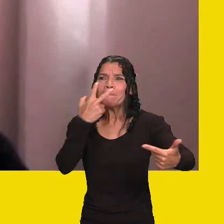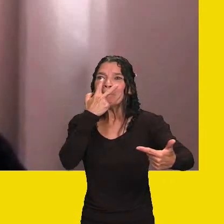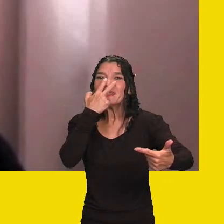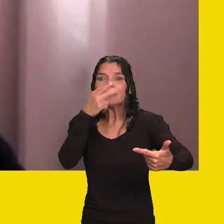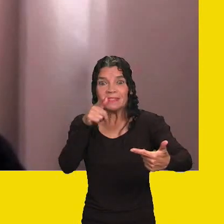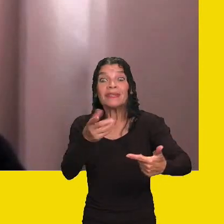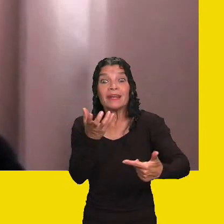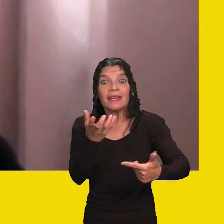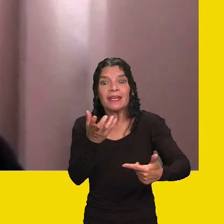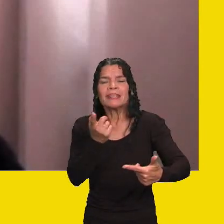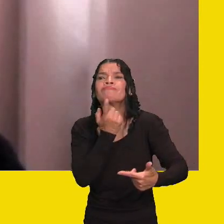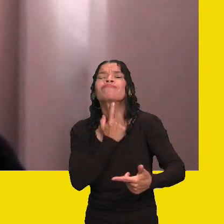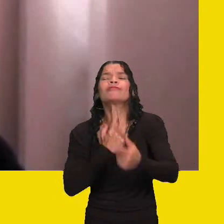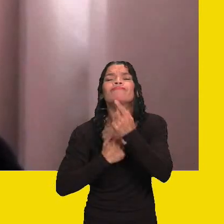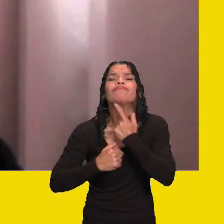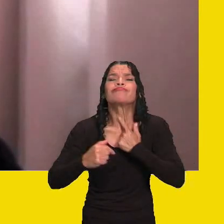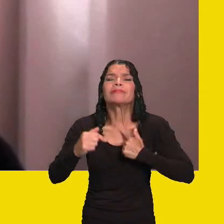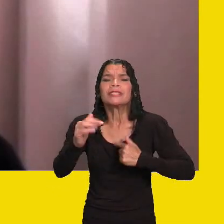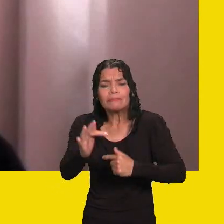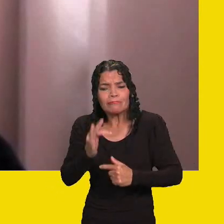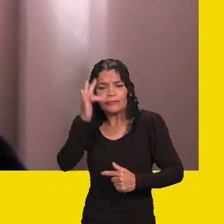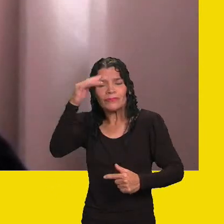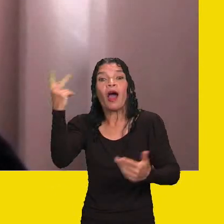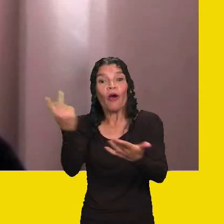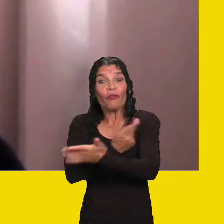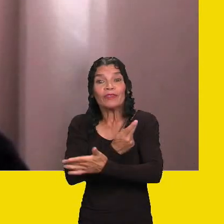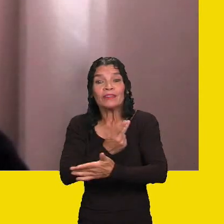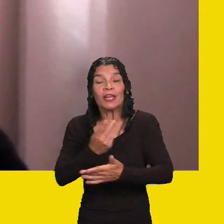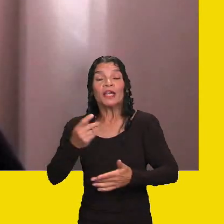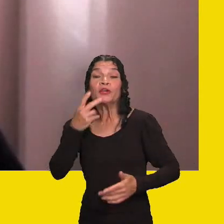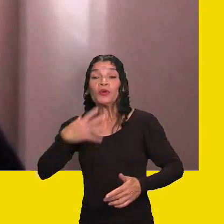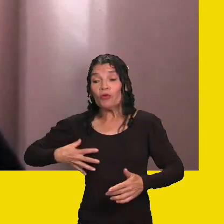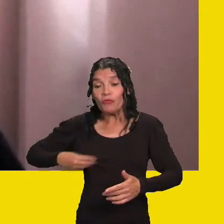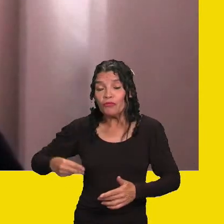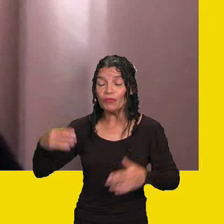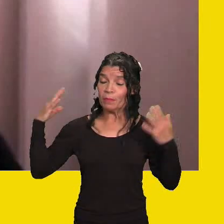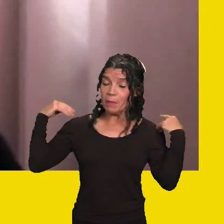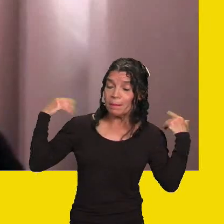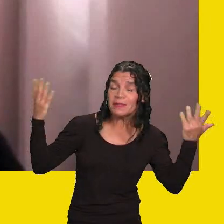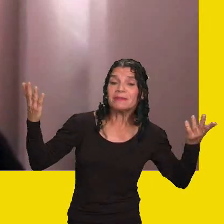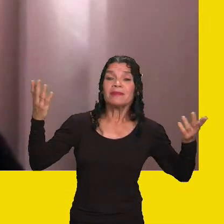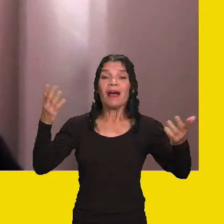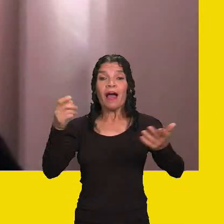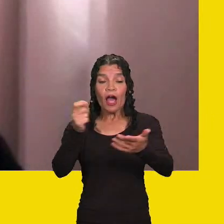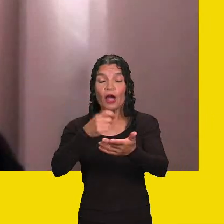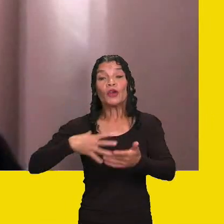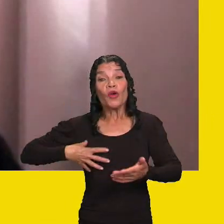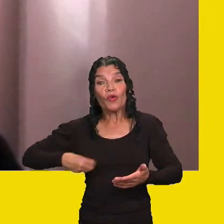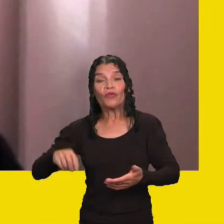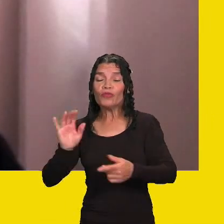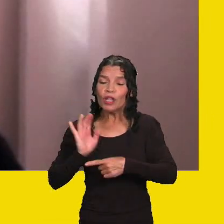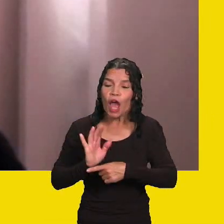que acontecesse, né? Ela escrevia que o filho levava ela para passear, que o filho ajudava a escrever, a fazer o trabalho da escola,